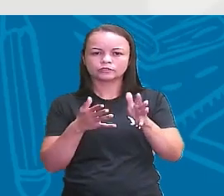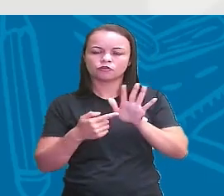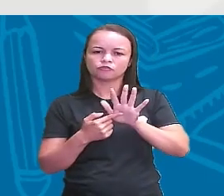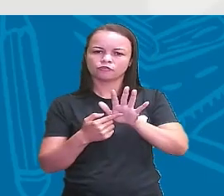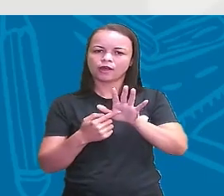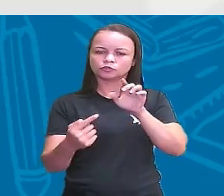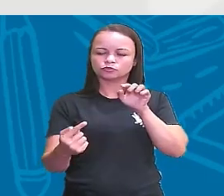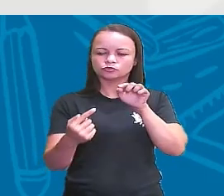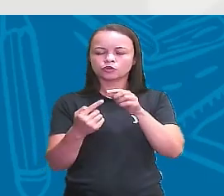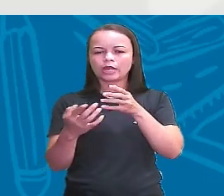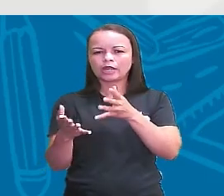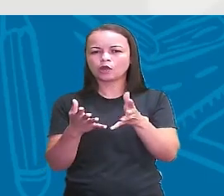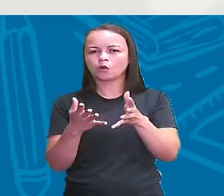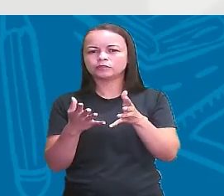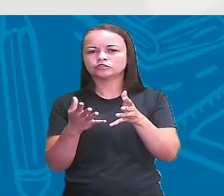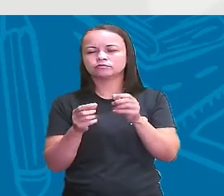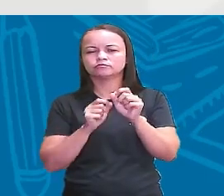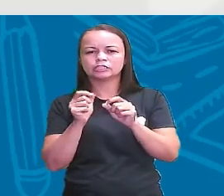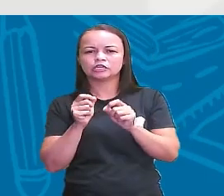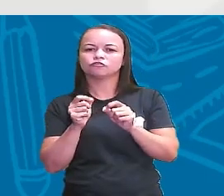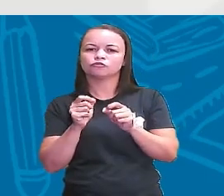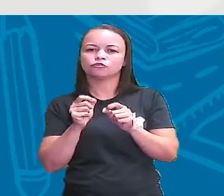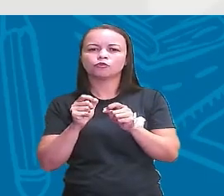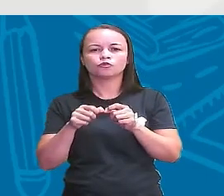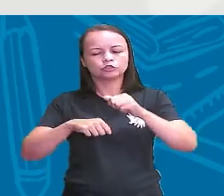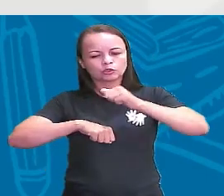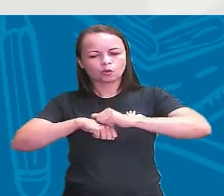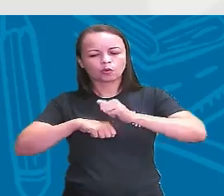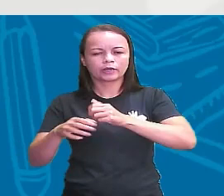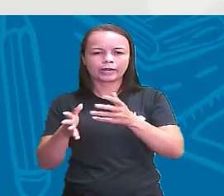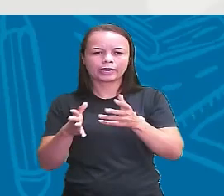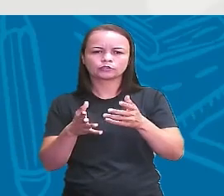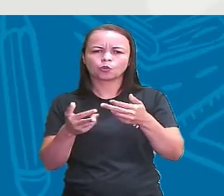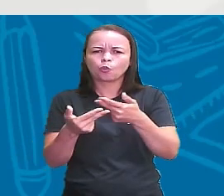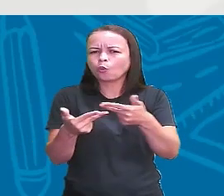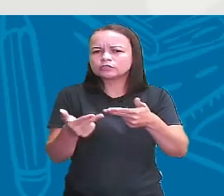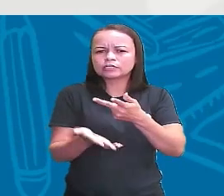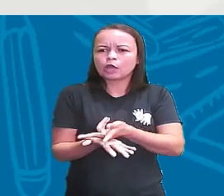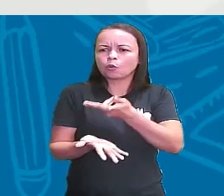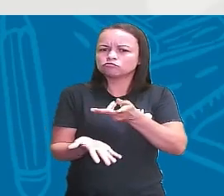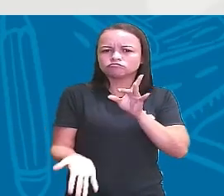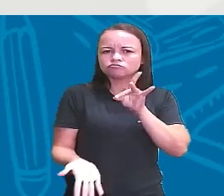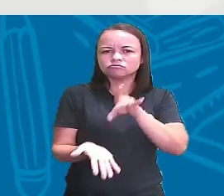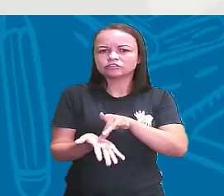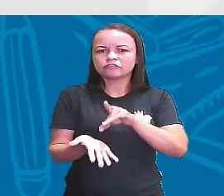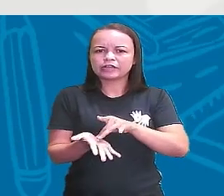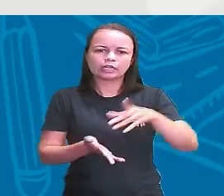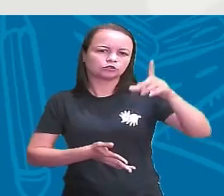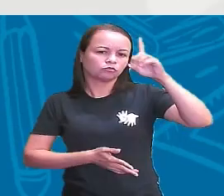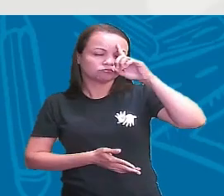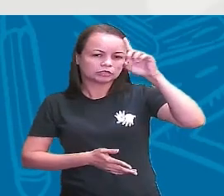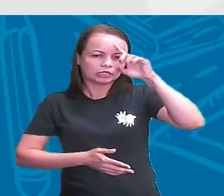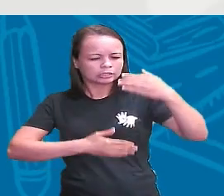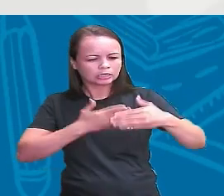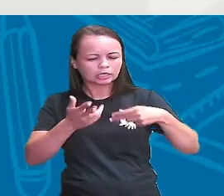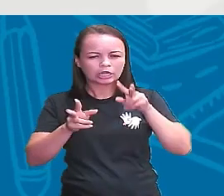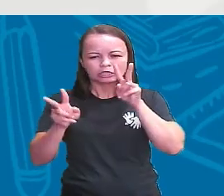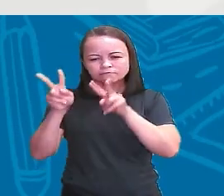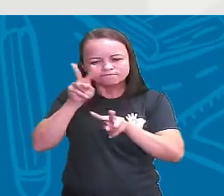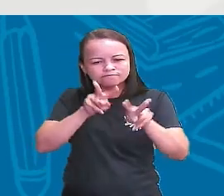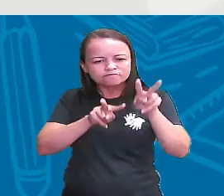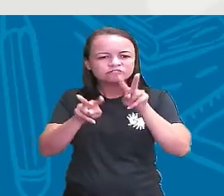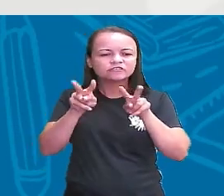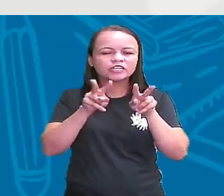objetivos. São as coisas mais comuns do dia a dia, isso que acontece de verdade, sabe? Que a gente consegue ver, que a